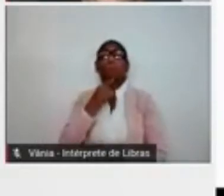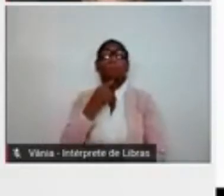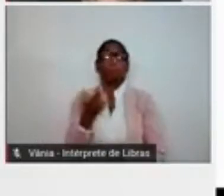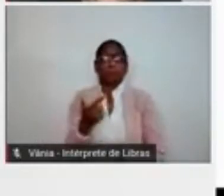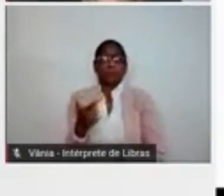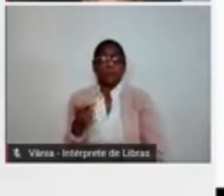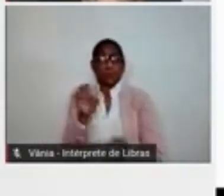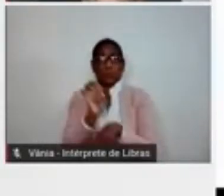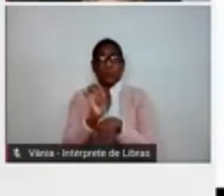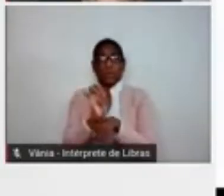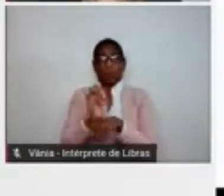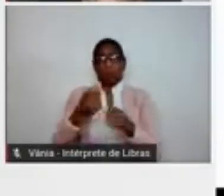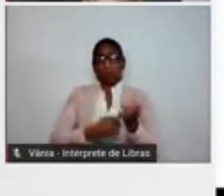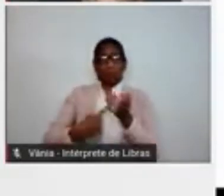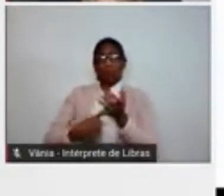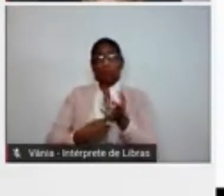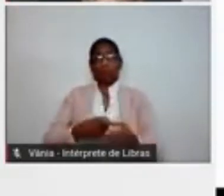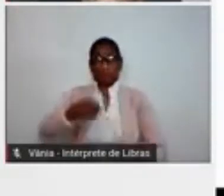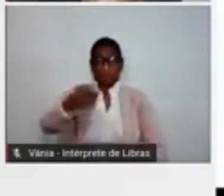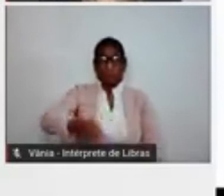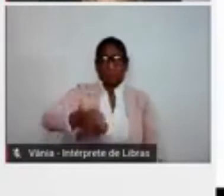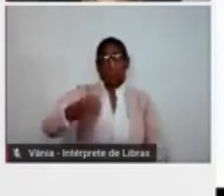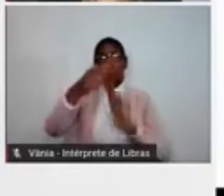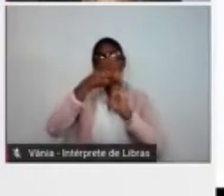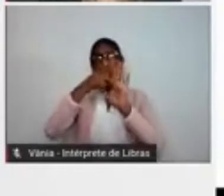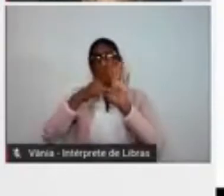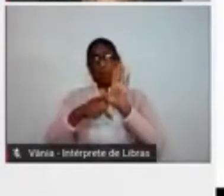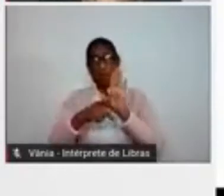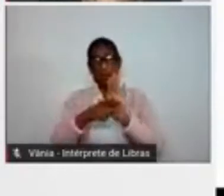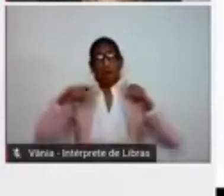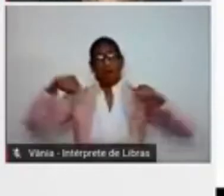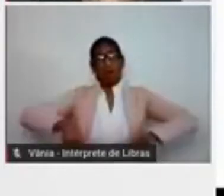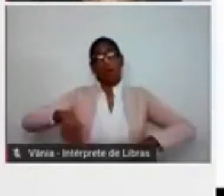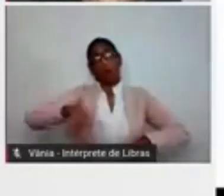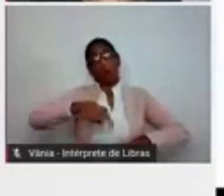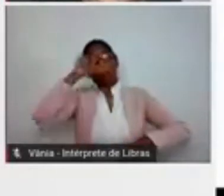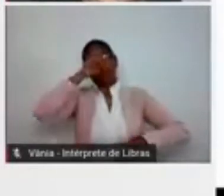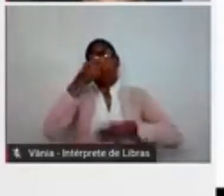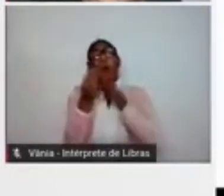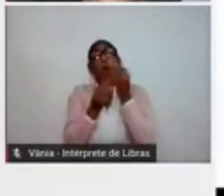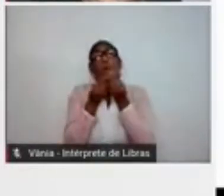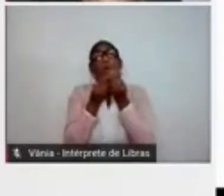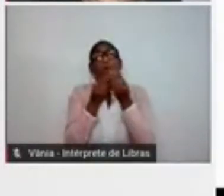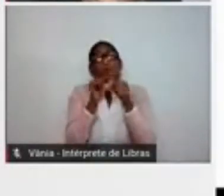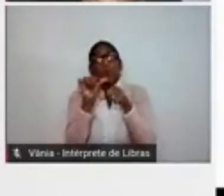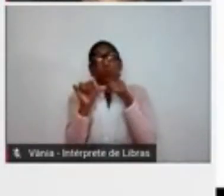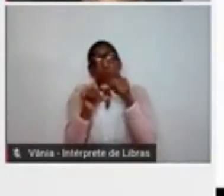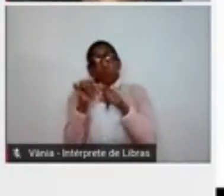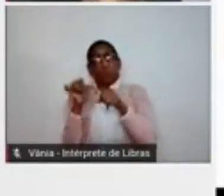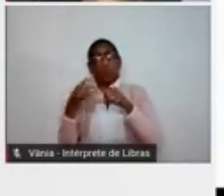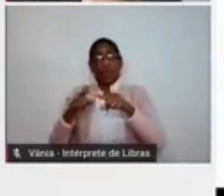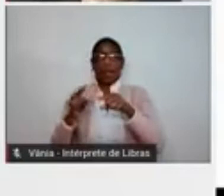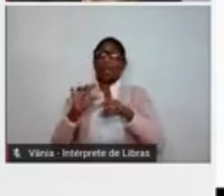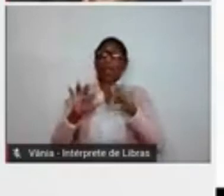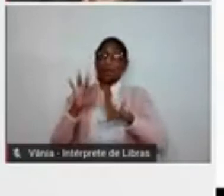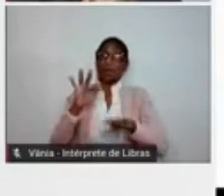O Estado estabeleceu de forma impositiva os protocolos até aqui para nos fazer passar de forma mais uniforme o momento mais crítico que se